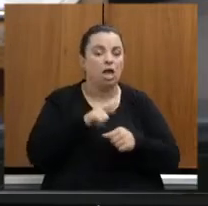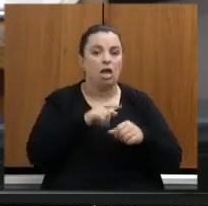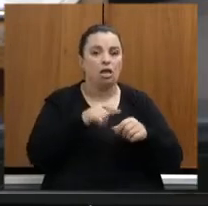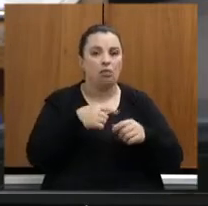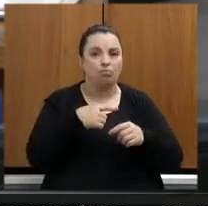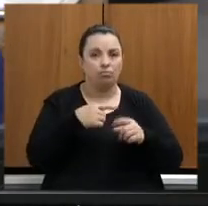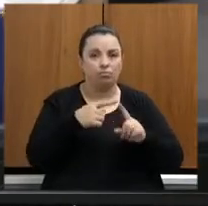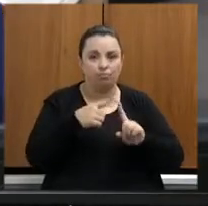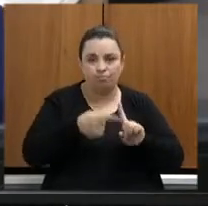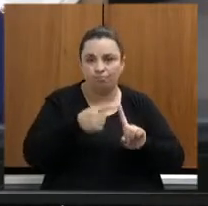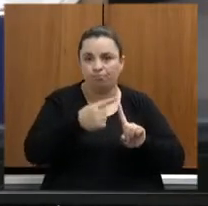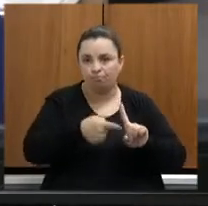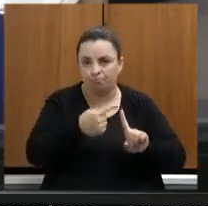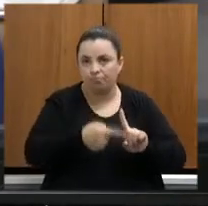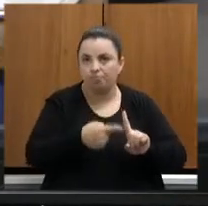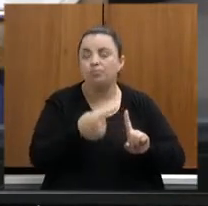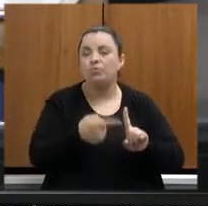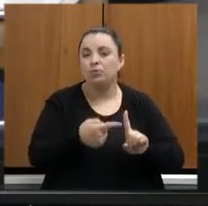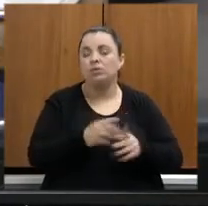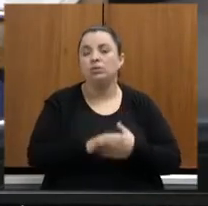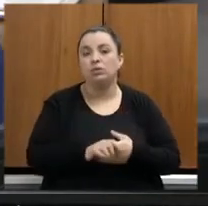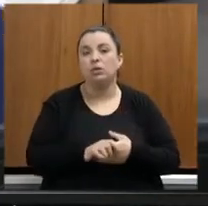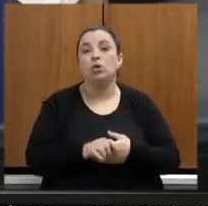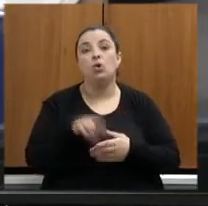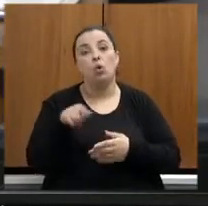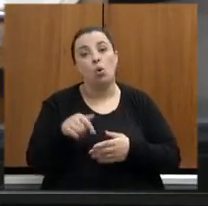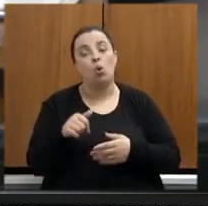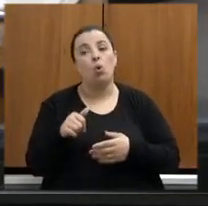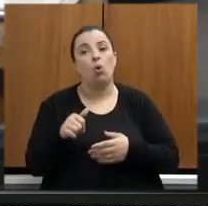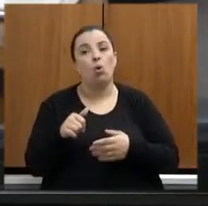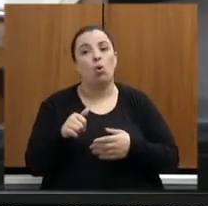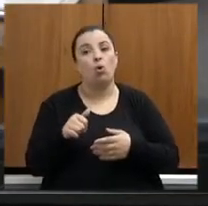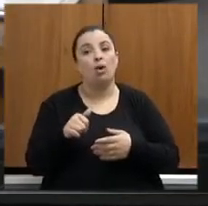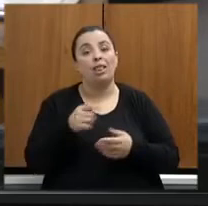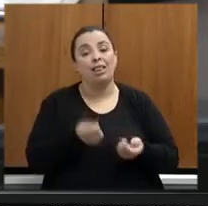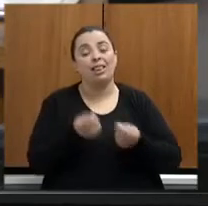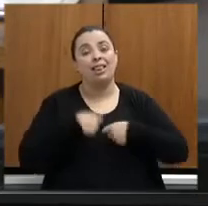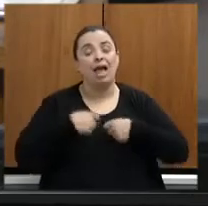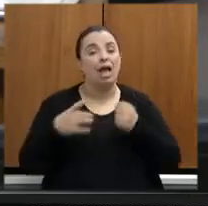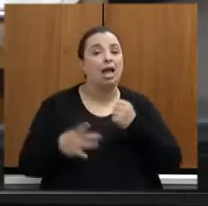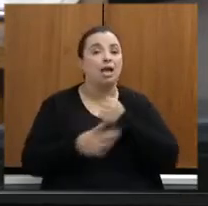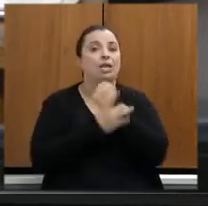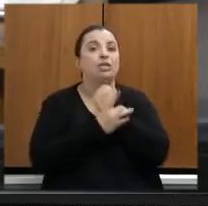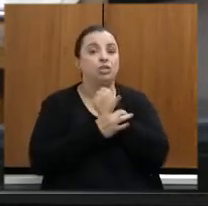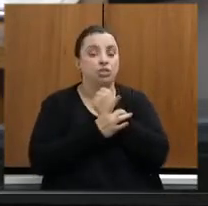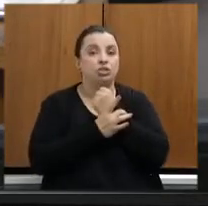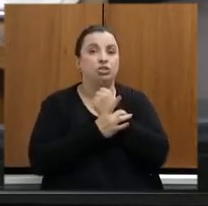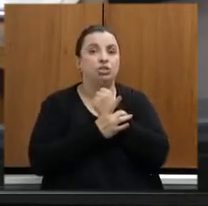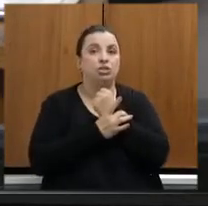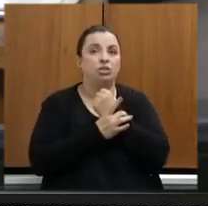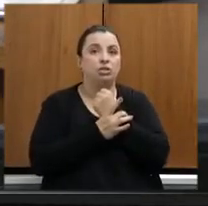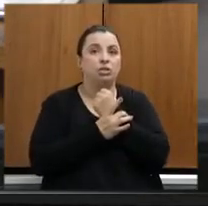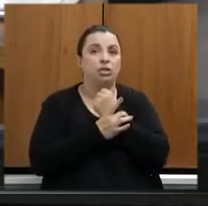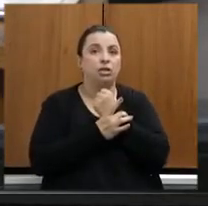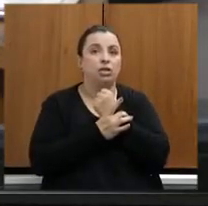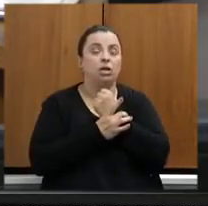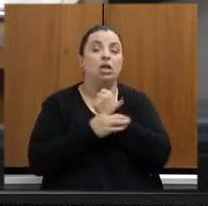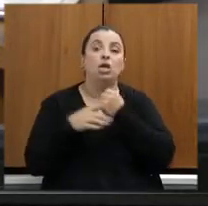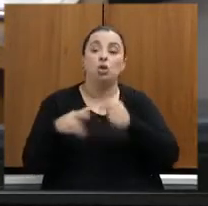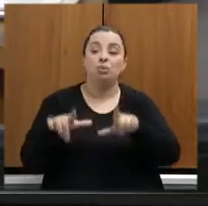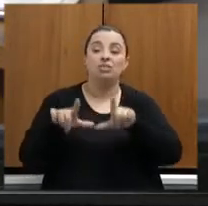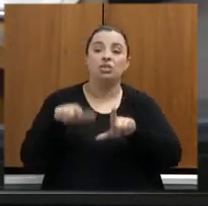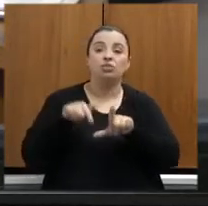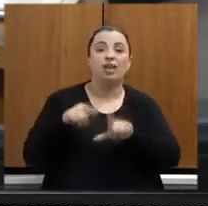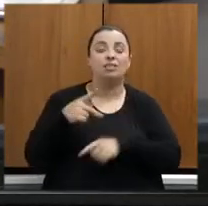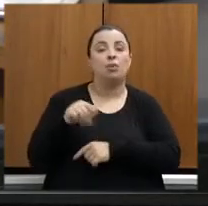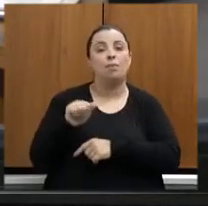tuberculose nos da mesma garantia que uma certificação Passa então a gente tem